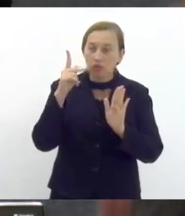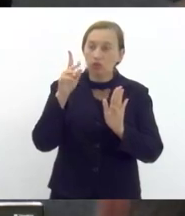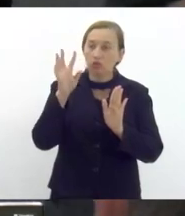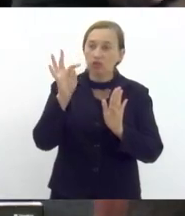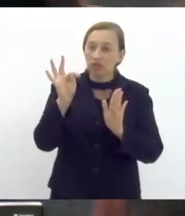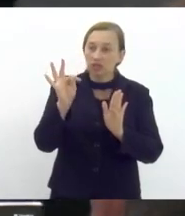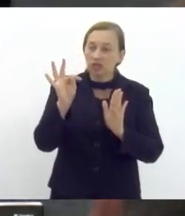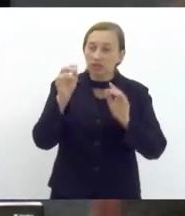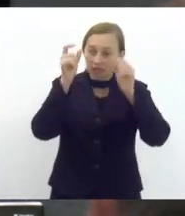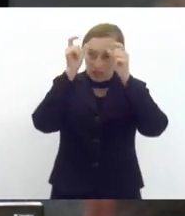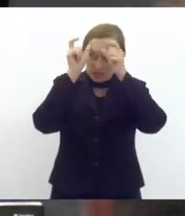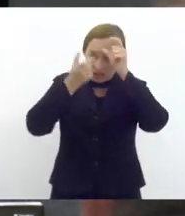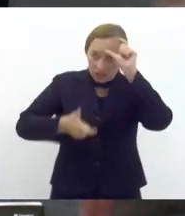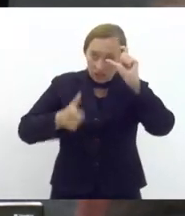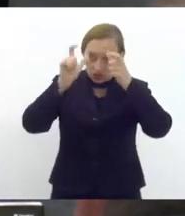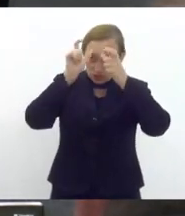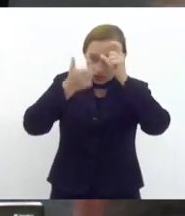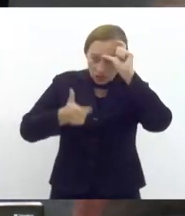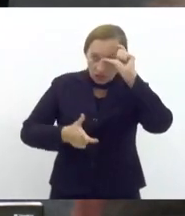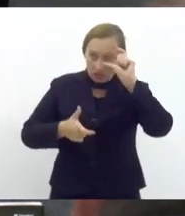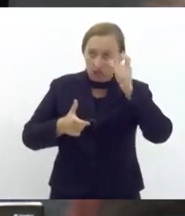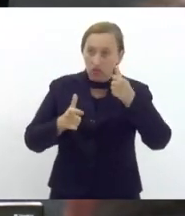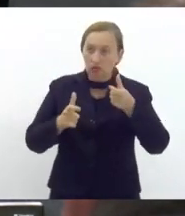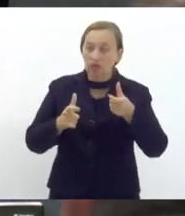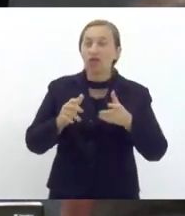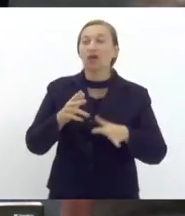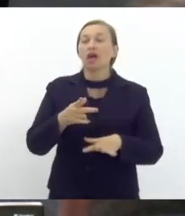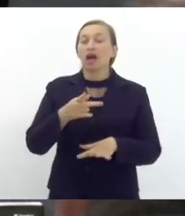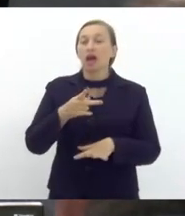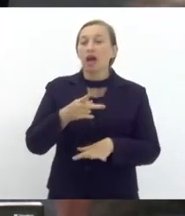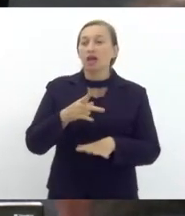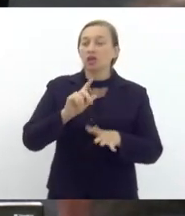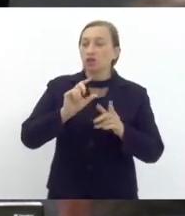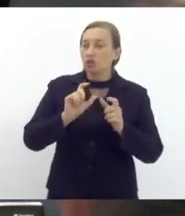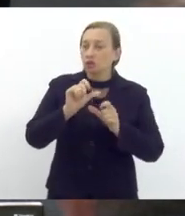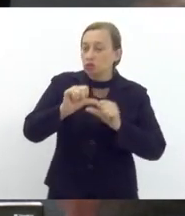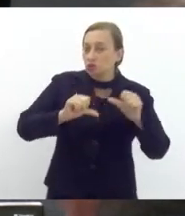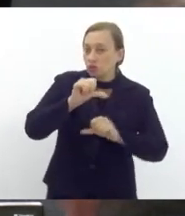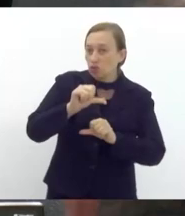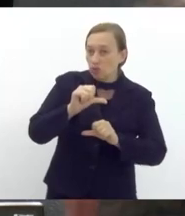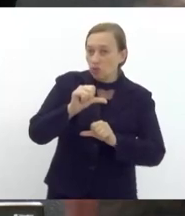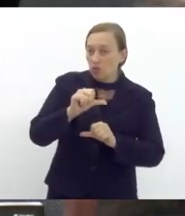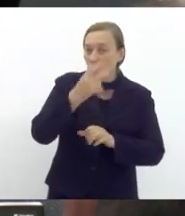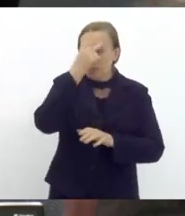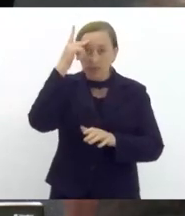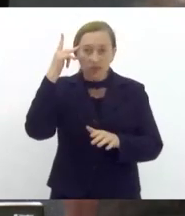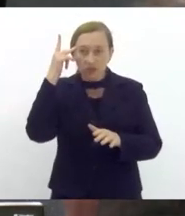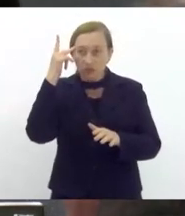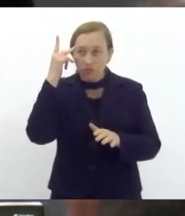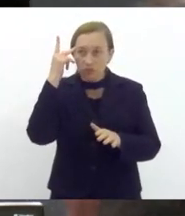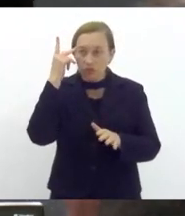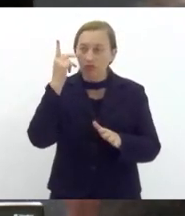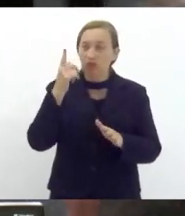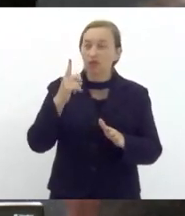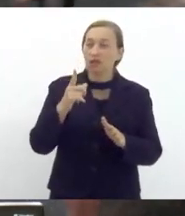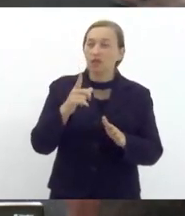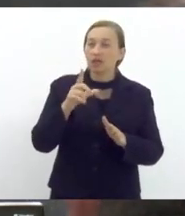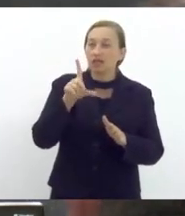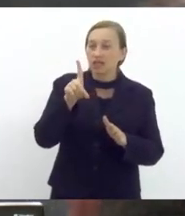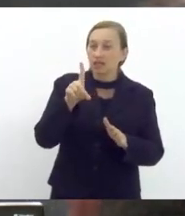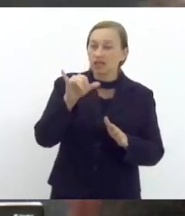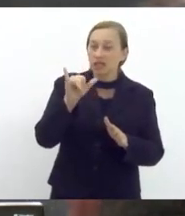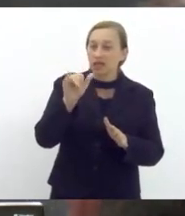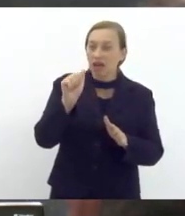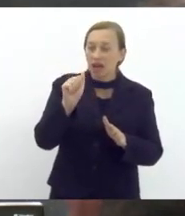nós corrigimos para pessoa diagnosticada com transtorno aí eu retiro hoje emendas e também